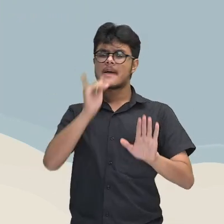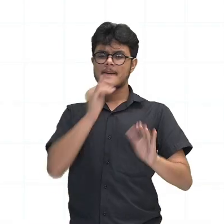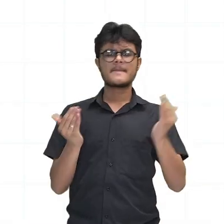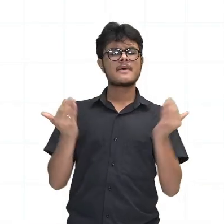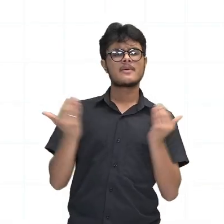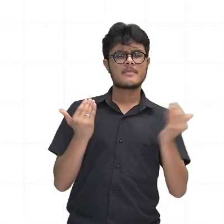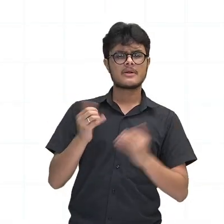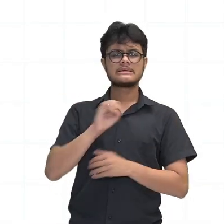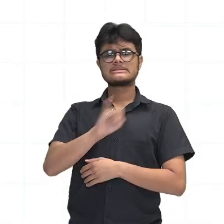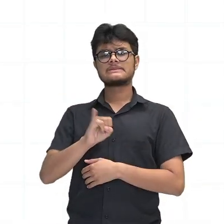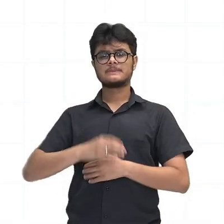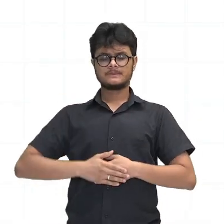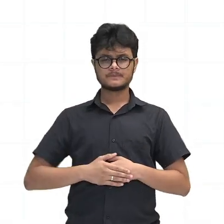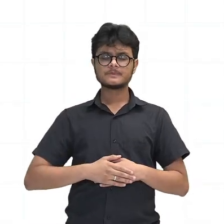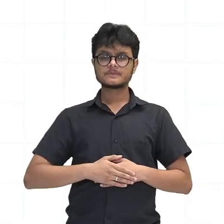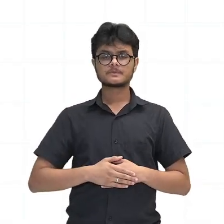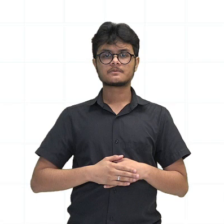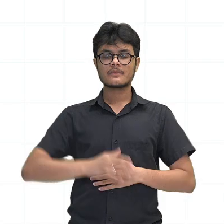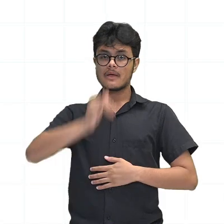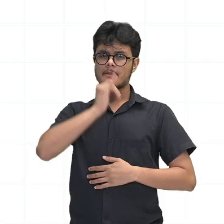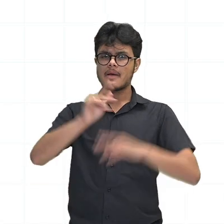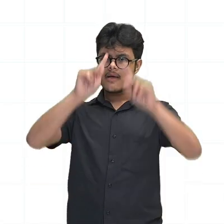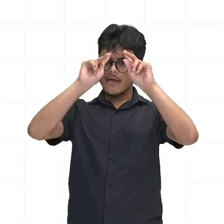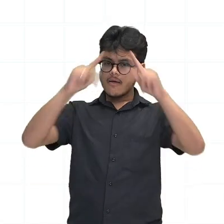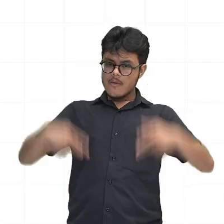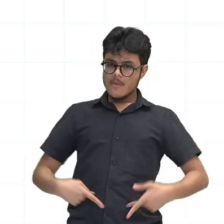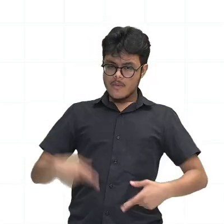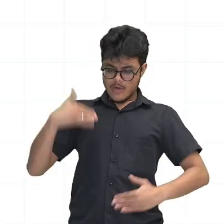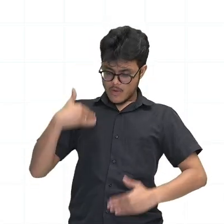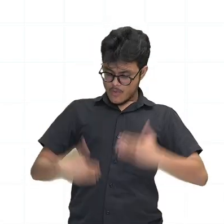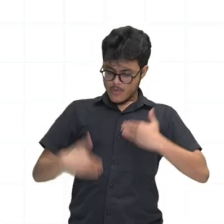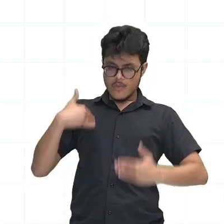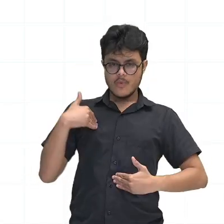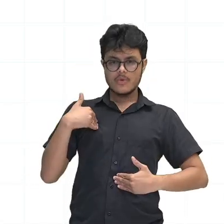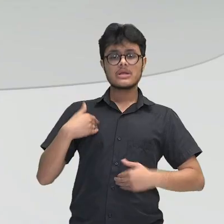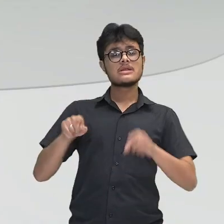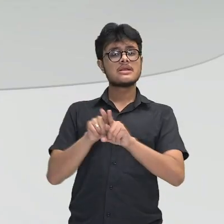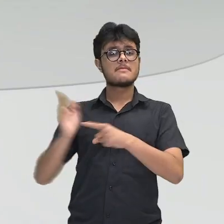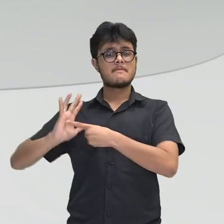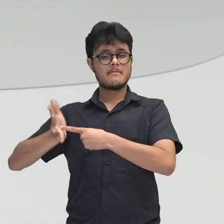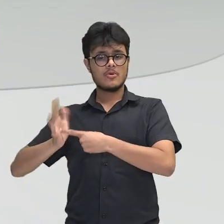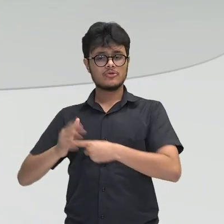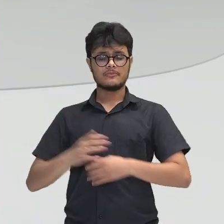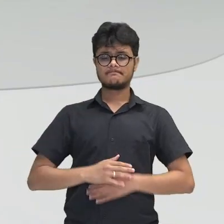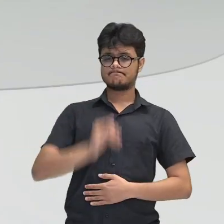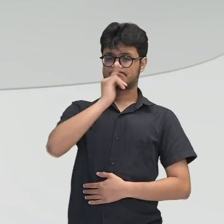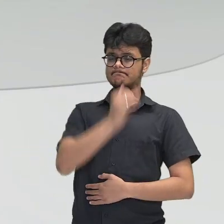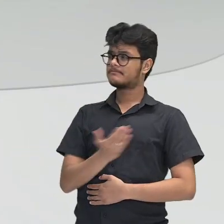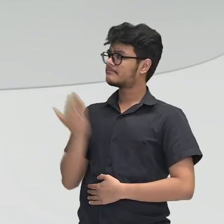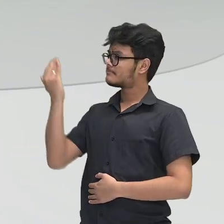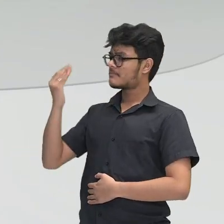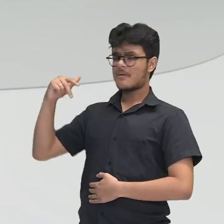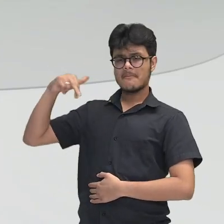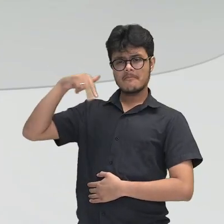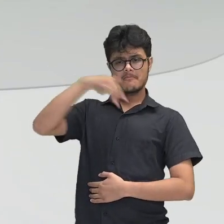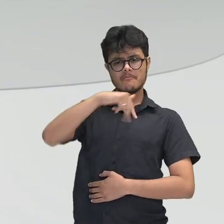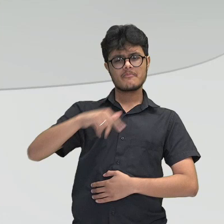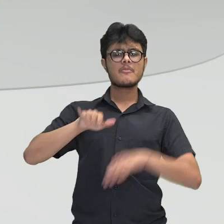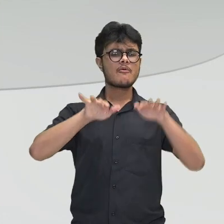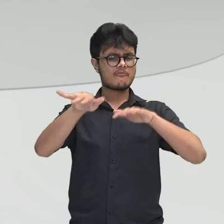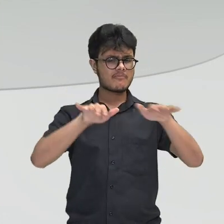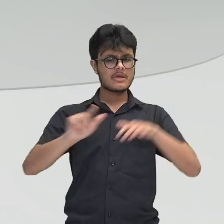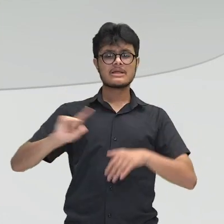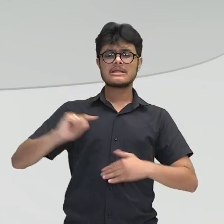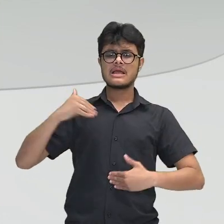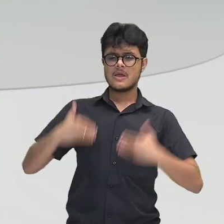comparação. Nós temos aí o corpo humano e motor. O nosso corpo que está se movimentando, né? Aqui é